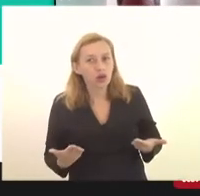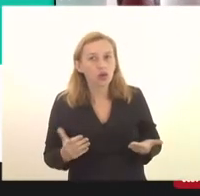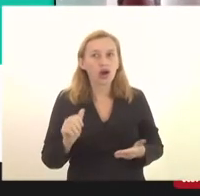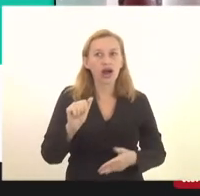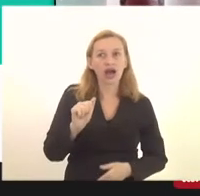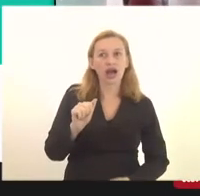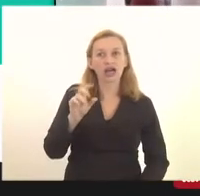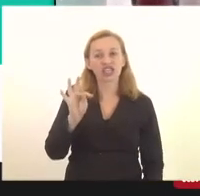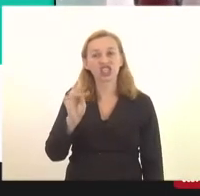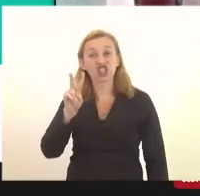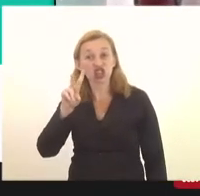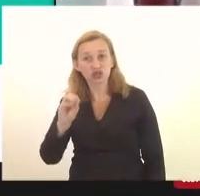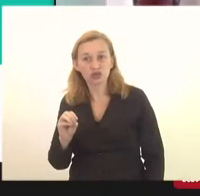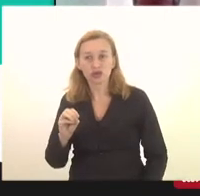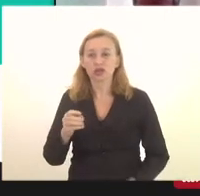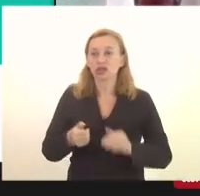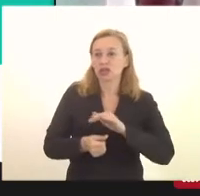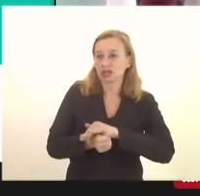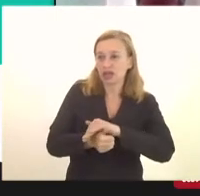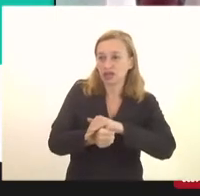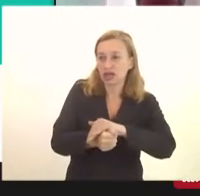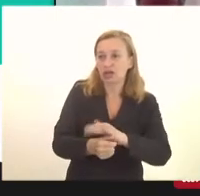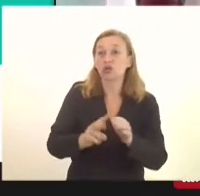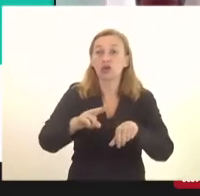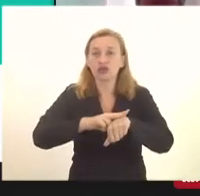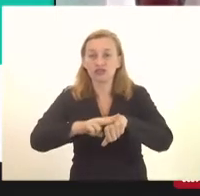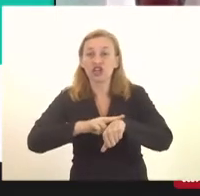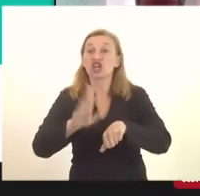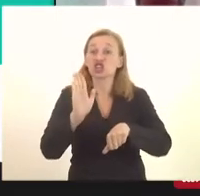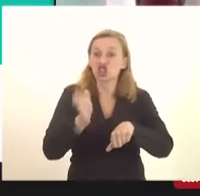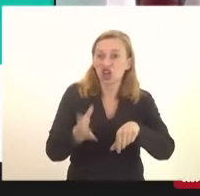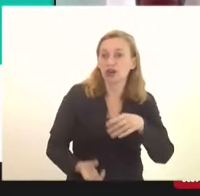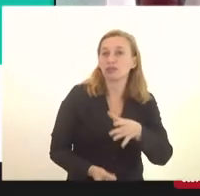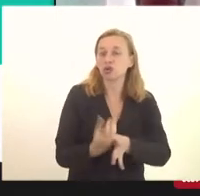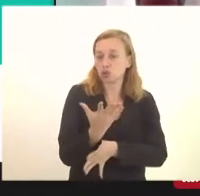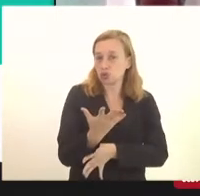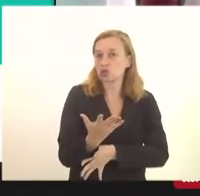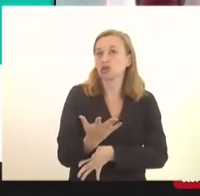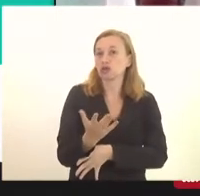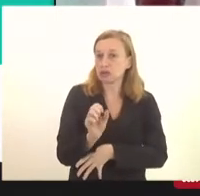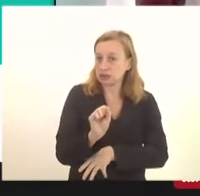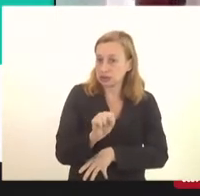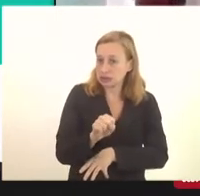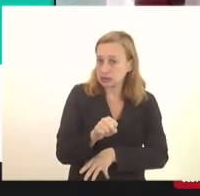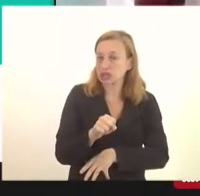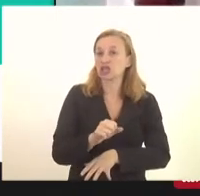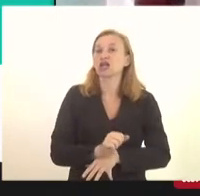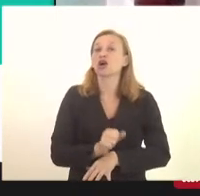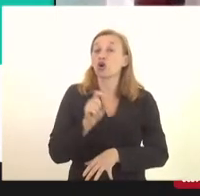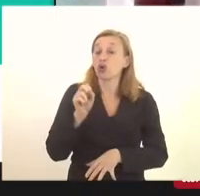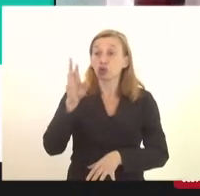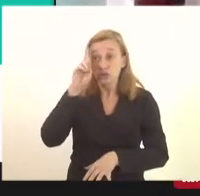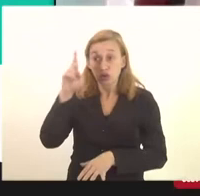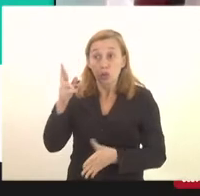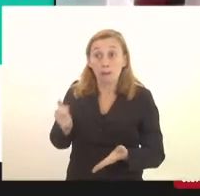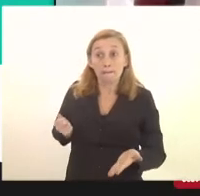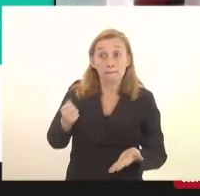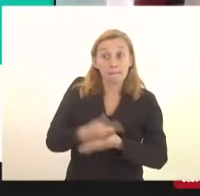de Tartaruga Verde, que já está em produção, o senhor paga a